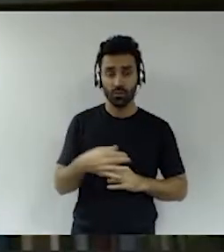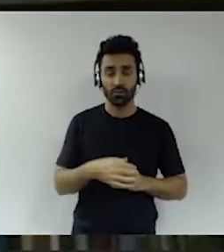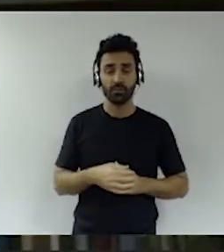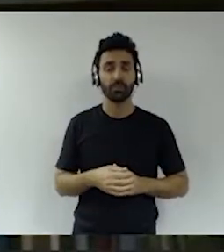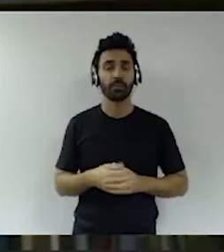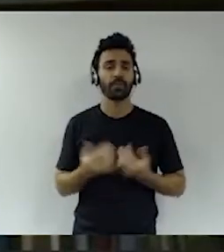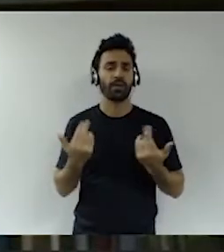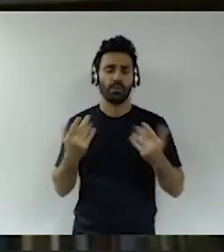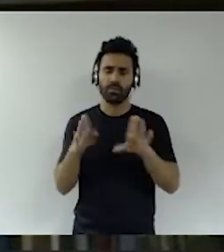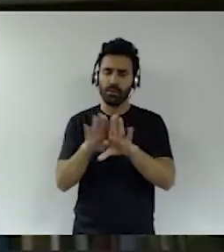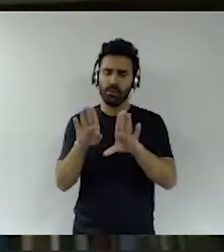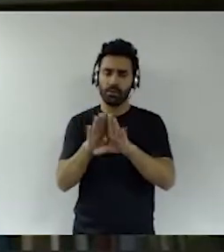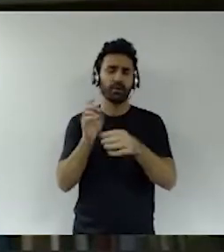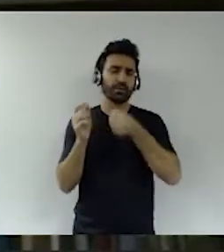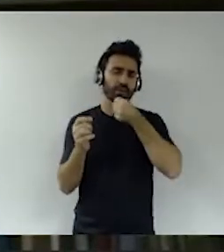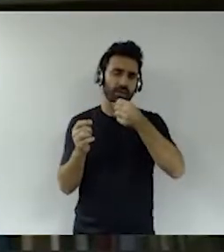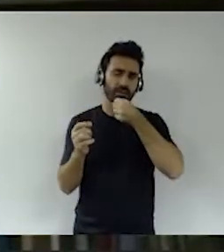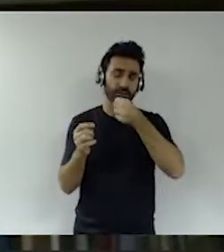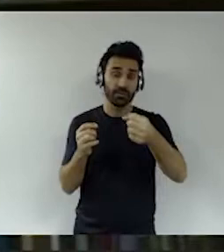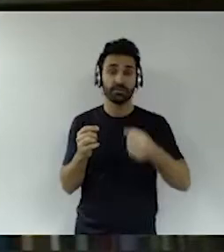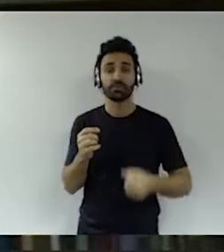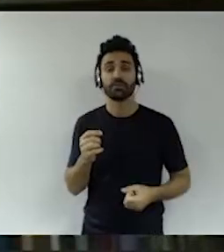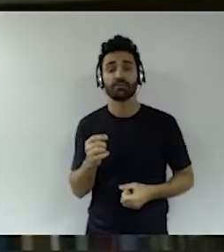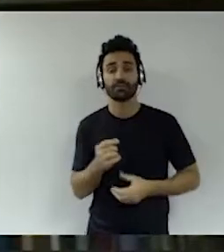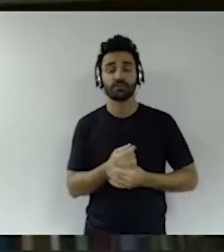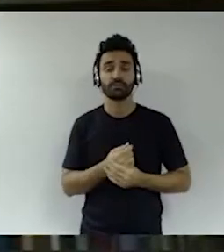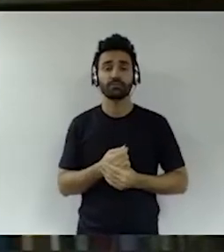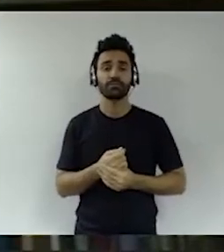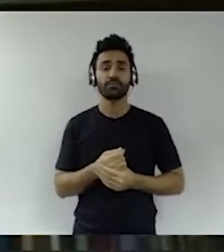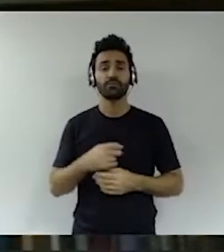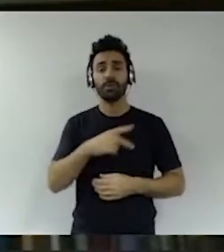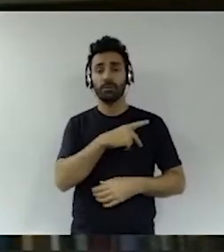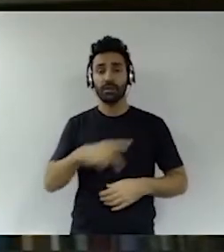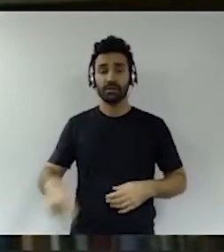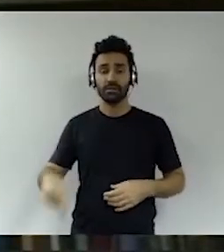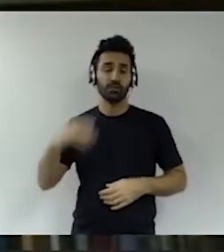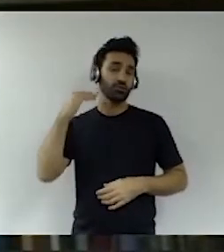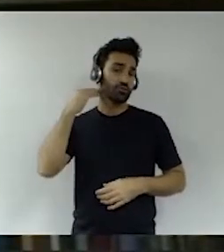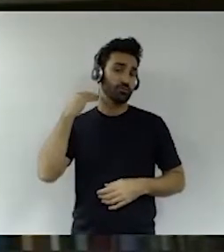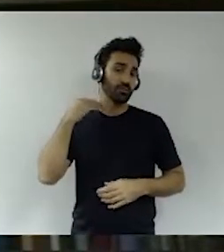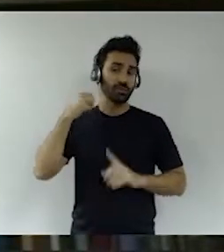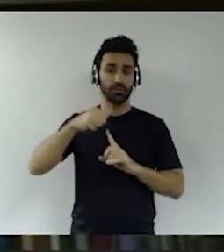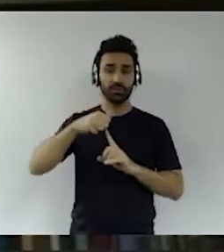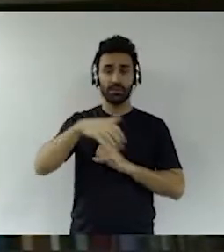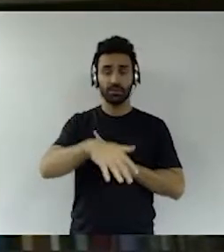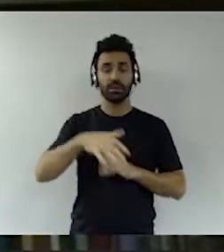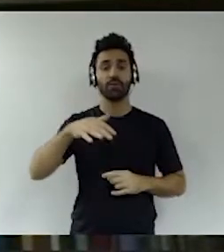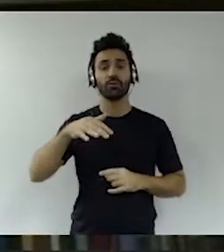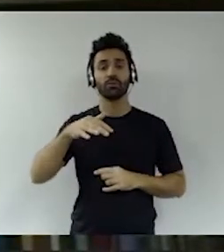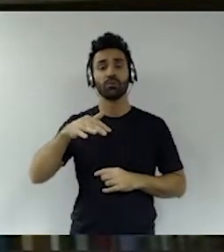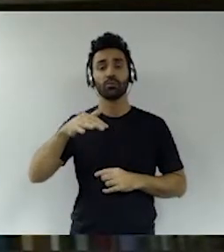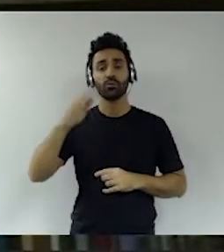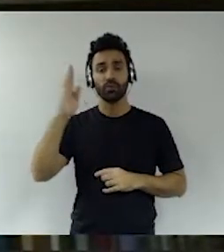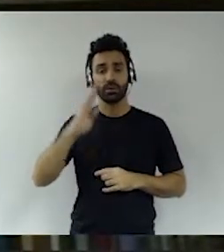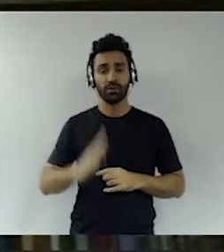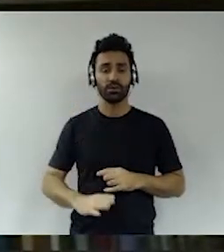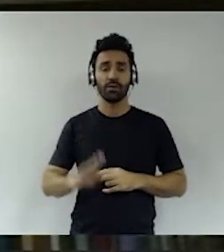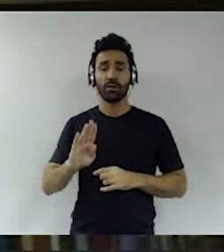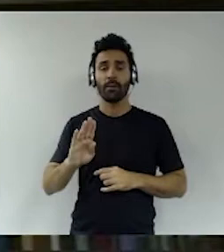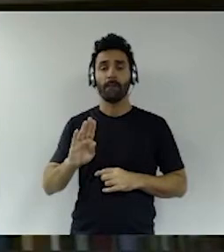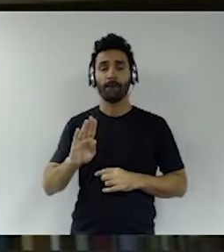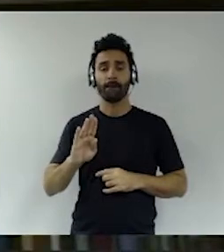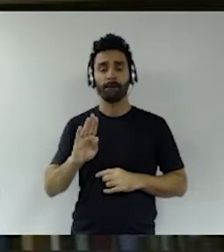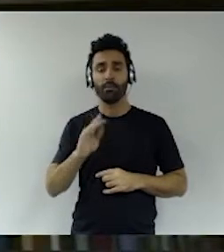foi uma entrevista dada pelo, à época, presidente do Banco Central norte-americano, Ben